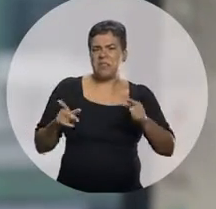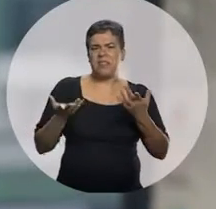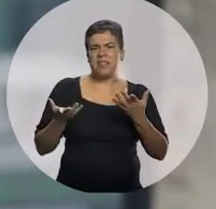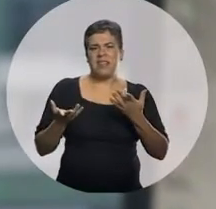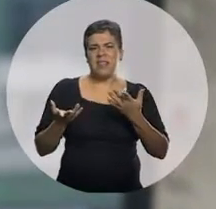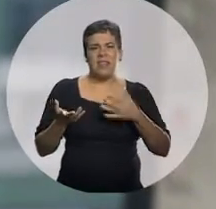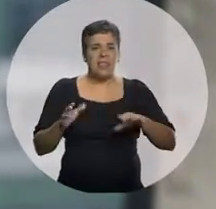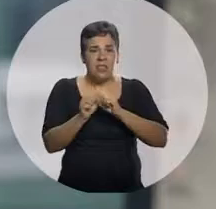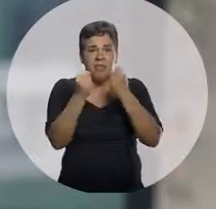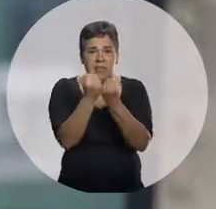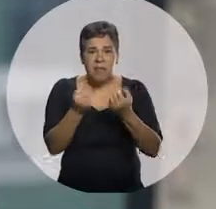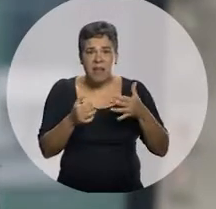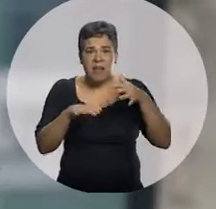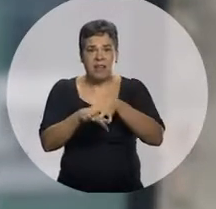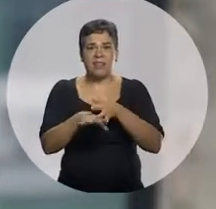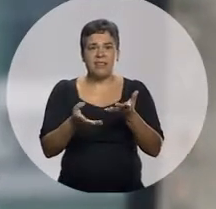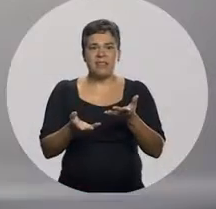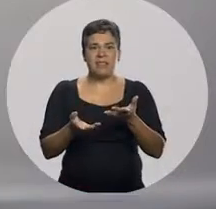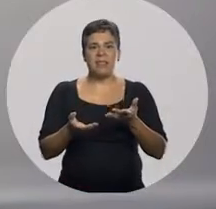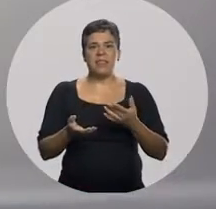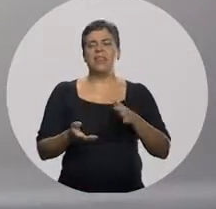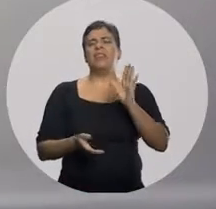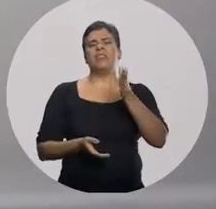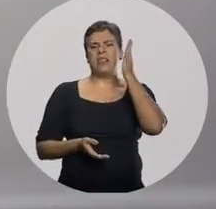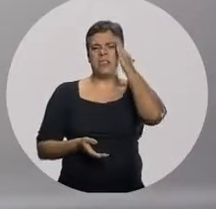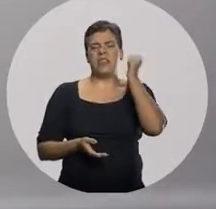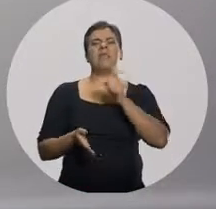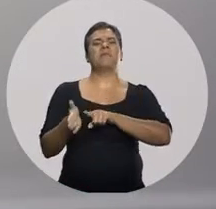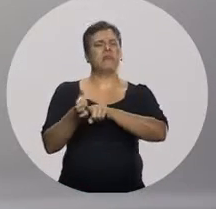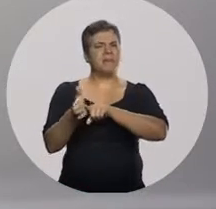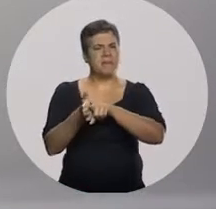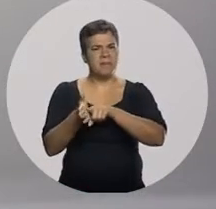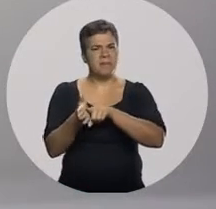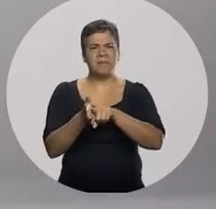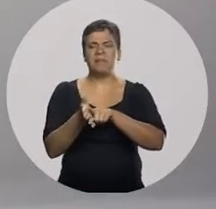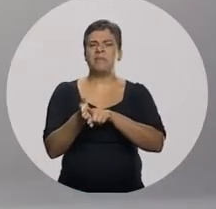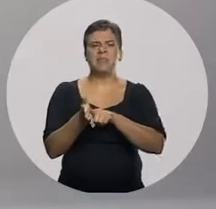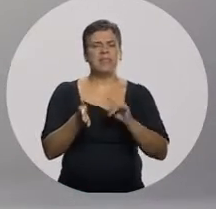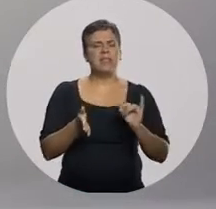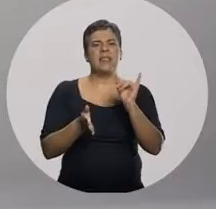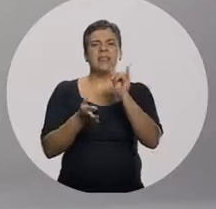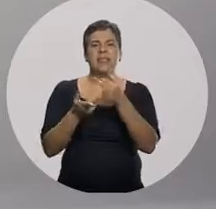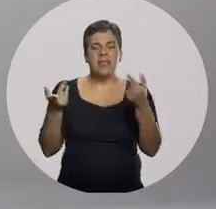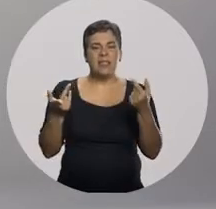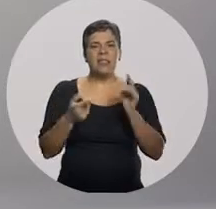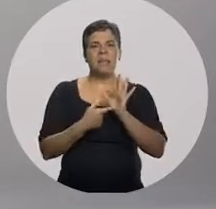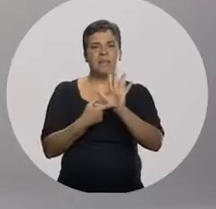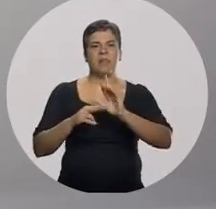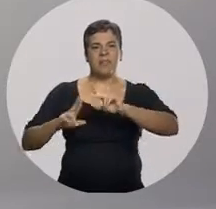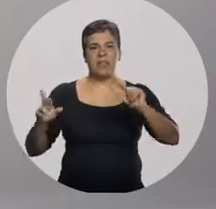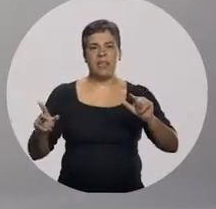pluralidade é linda e ela faz parte da sociedade. Já se sabe há muito tempo e existem pesquisas muito preciosas sobre isso que falam